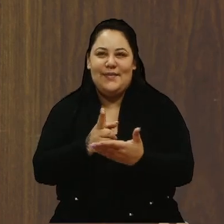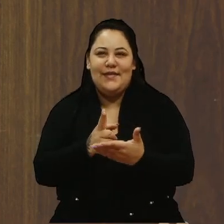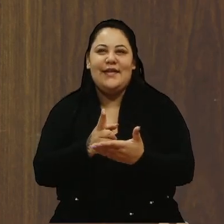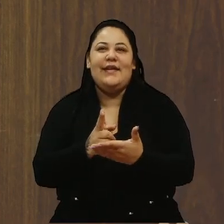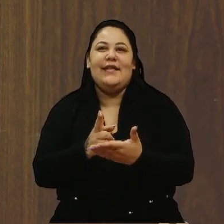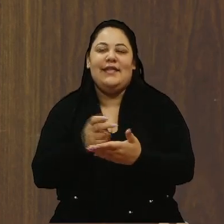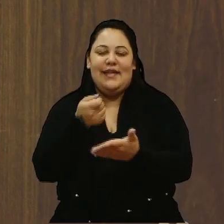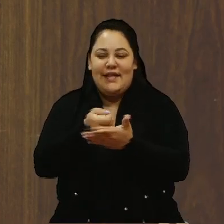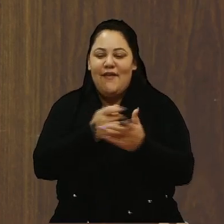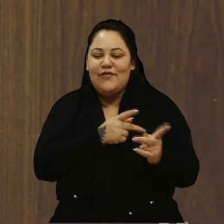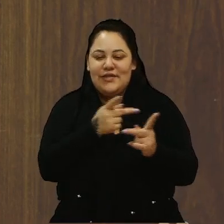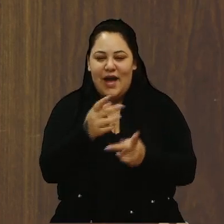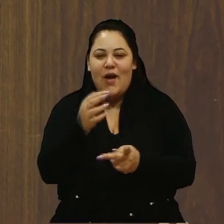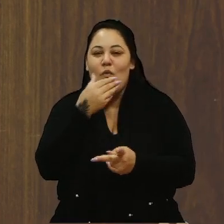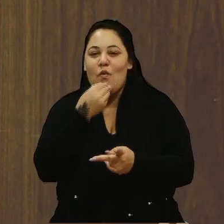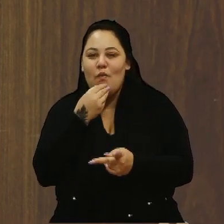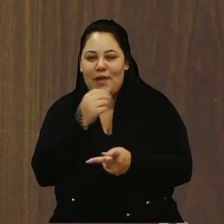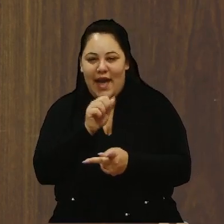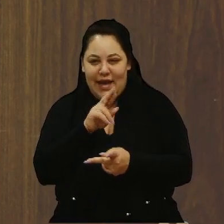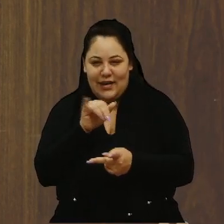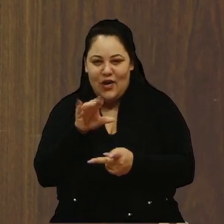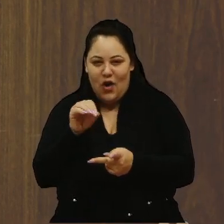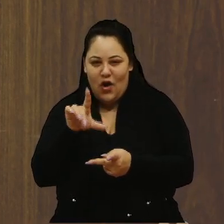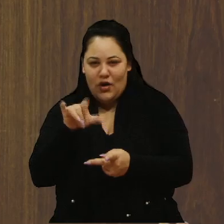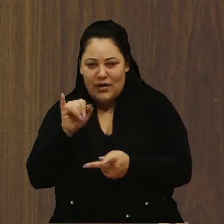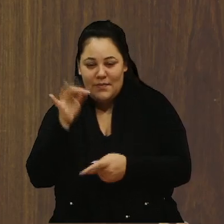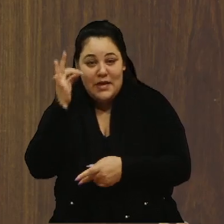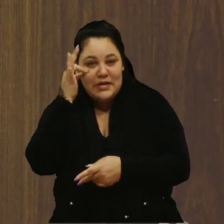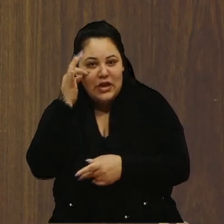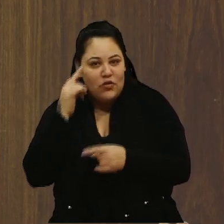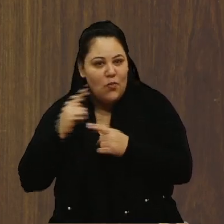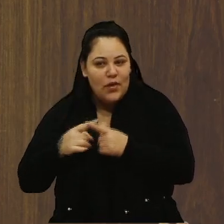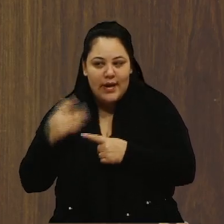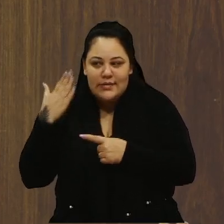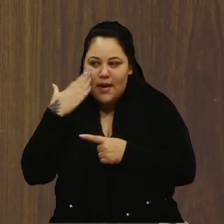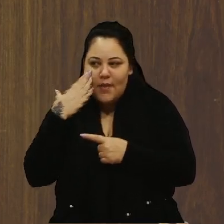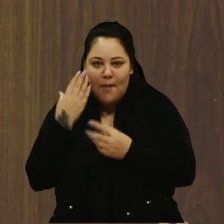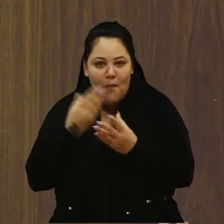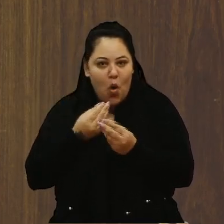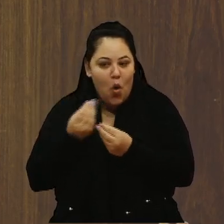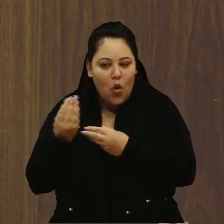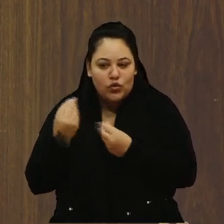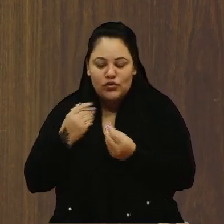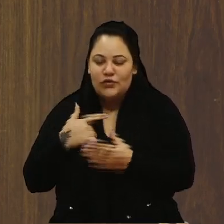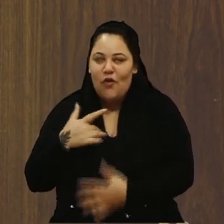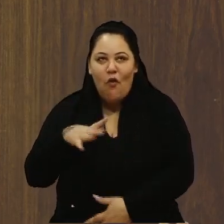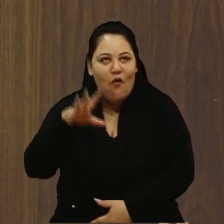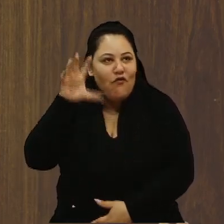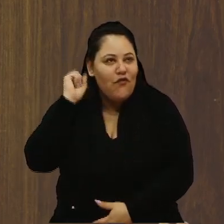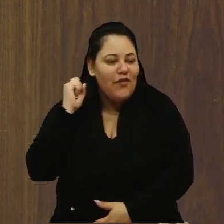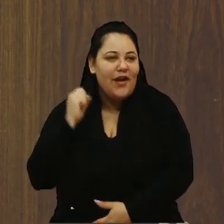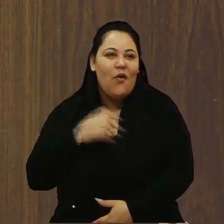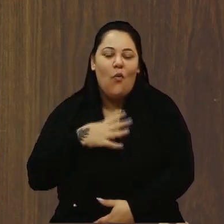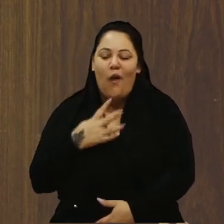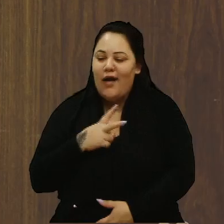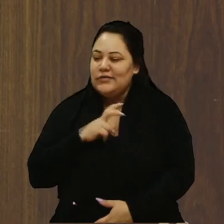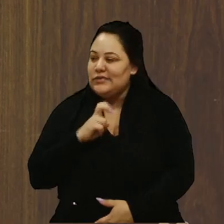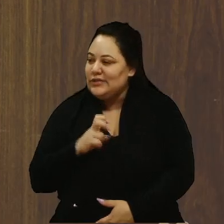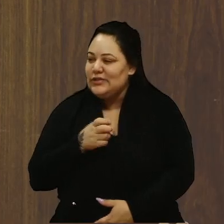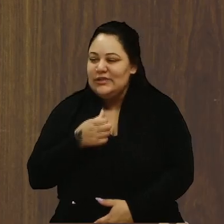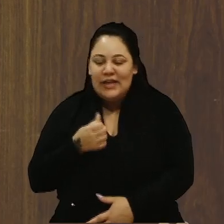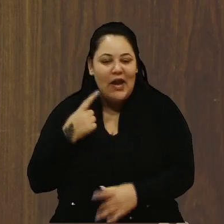né? Quando ele estava lá, porque era uma aula. Cada vez que eu ia, eu podia ouvir 4, 5 vezes, a gente